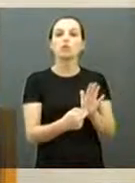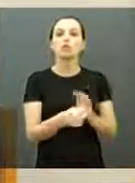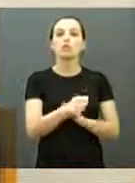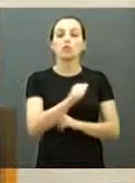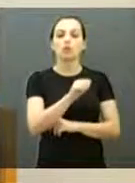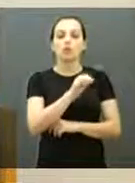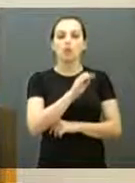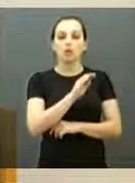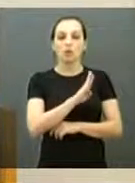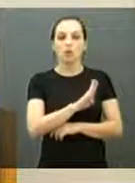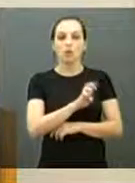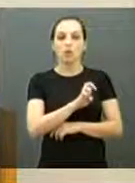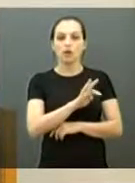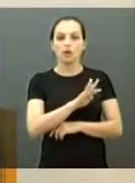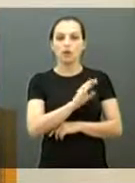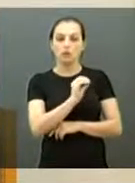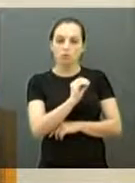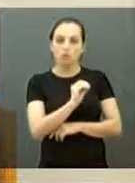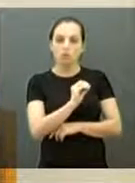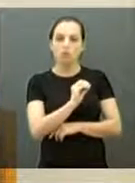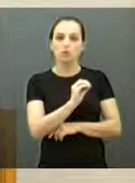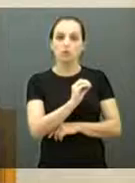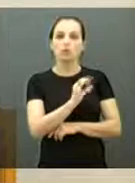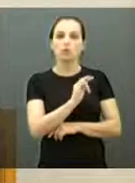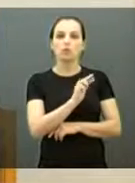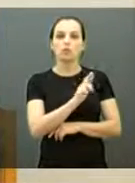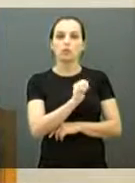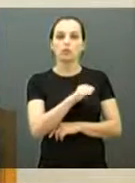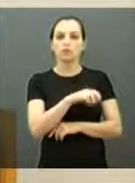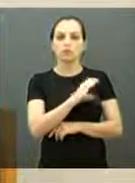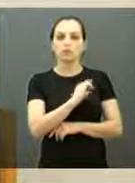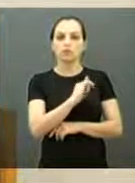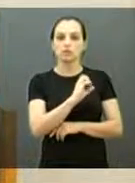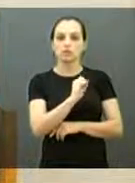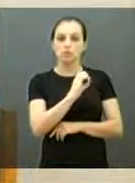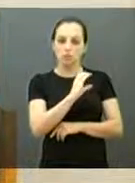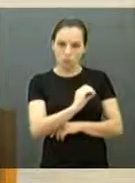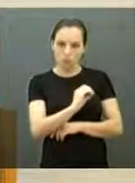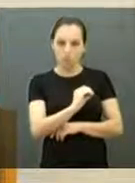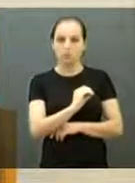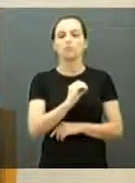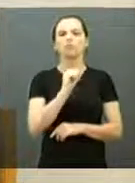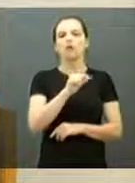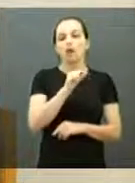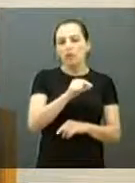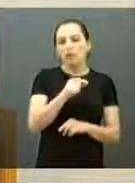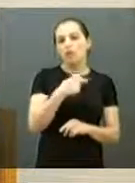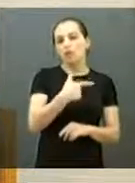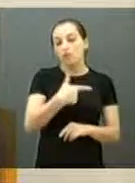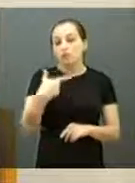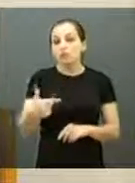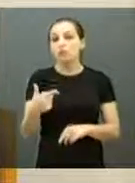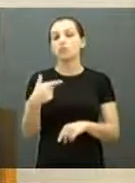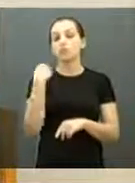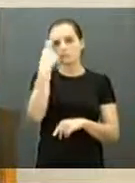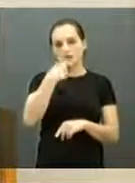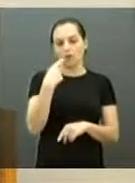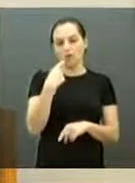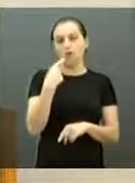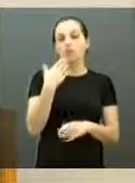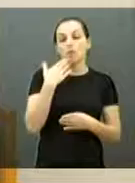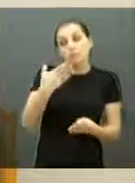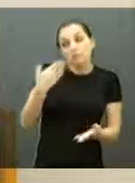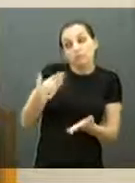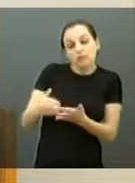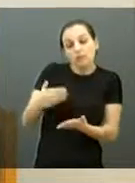Francisco. Também está fazendo residência. Aqui na lista ele aparece com 22 horas. Ele vai pedir demissão. Ele